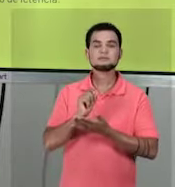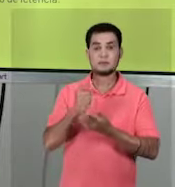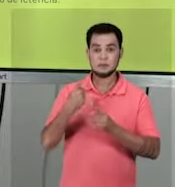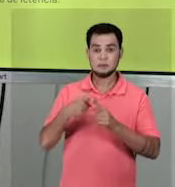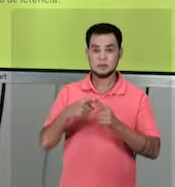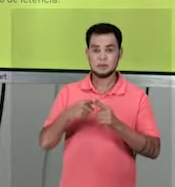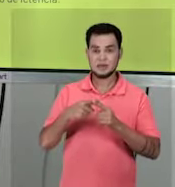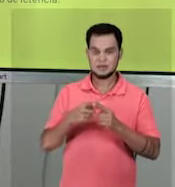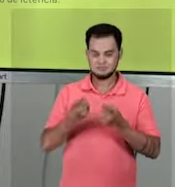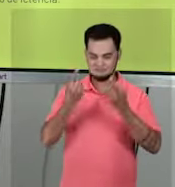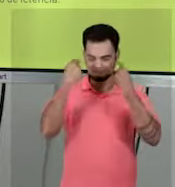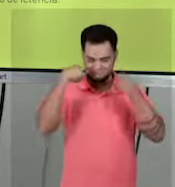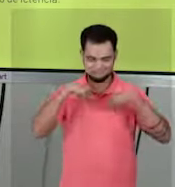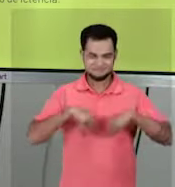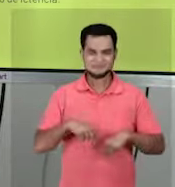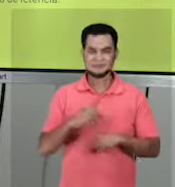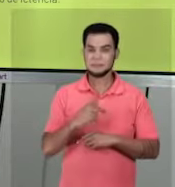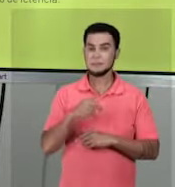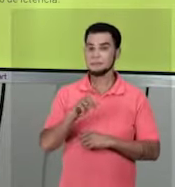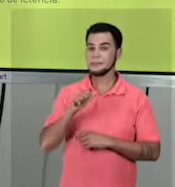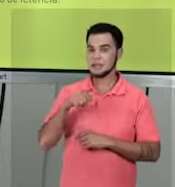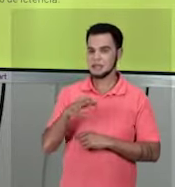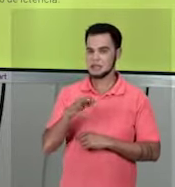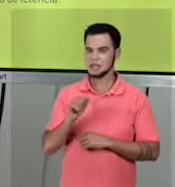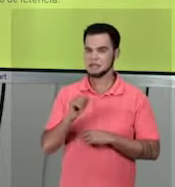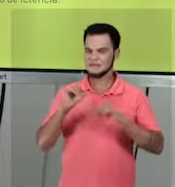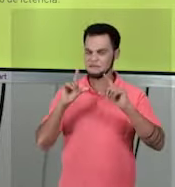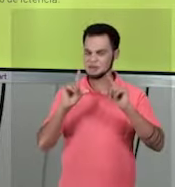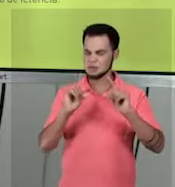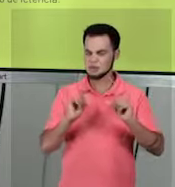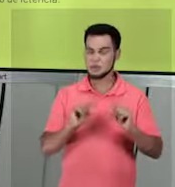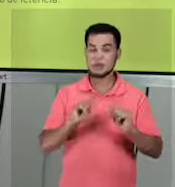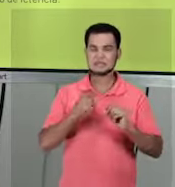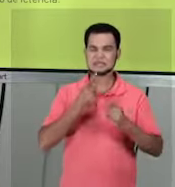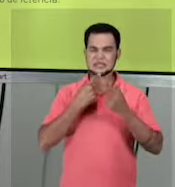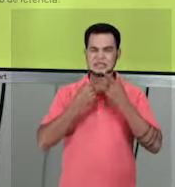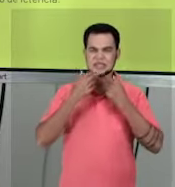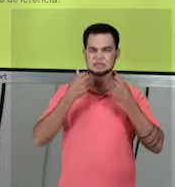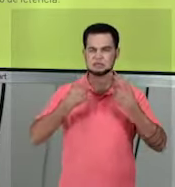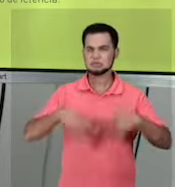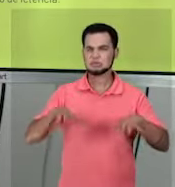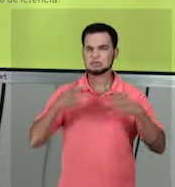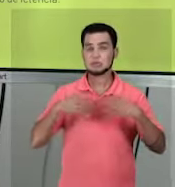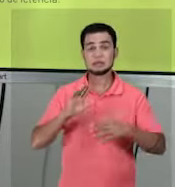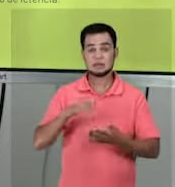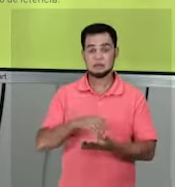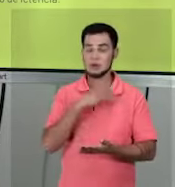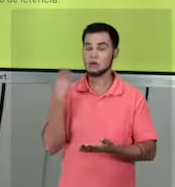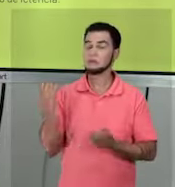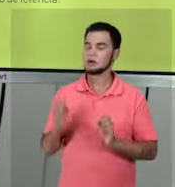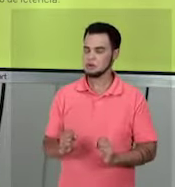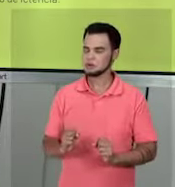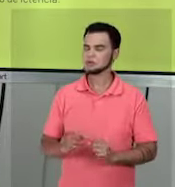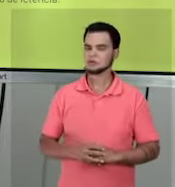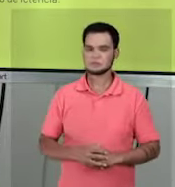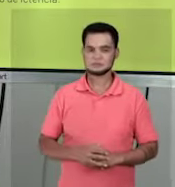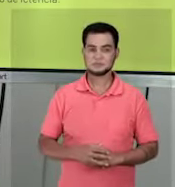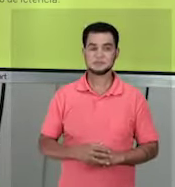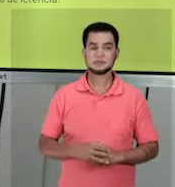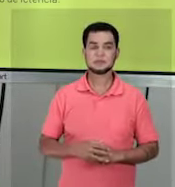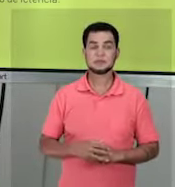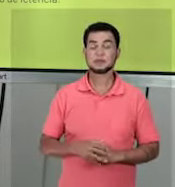a causar hemorragia, levando a pessoa a óbito. Zika e chikungunya, as dores são muito